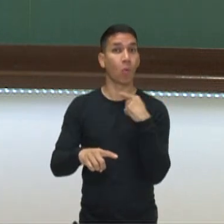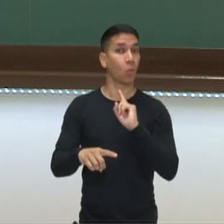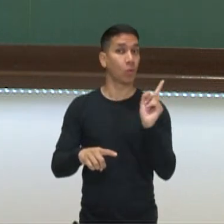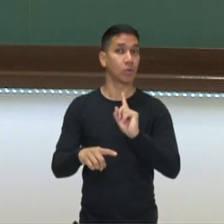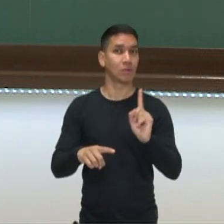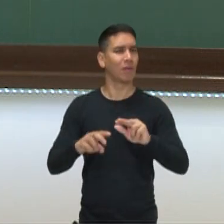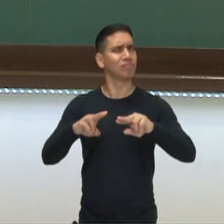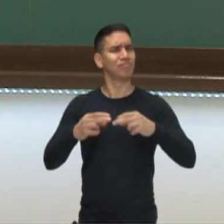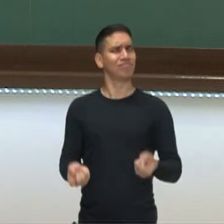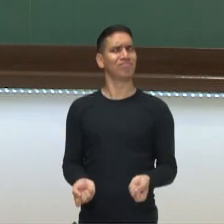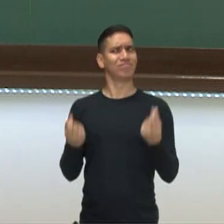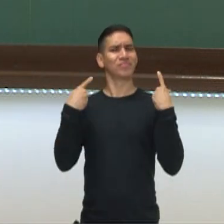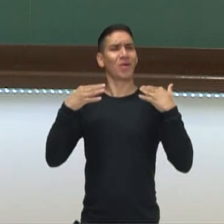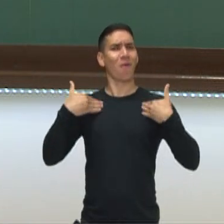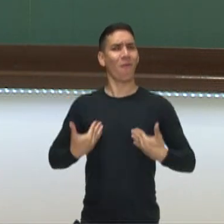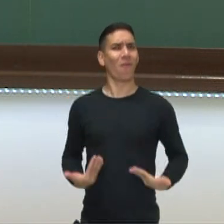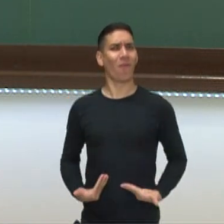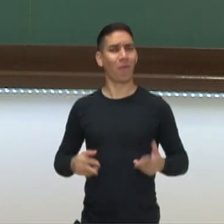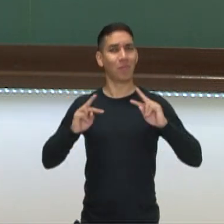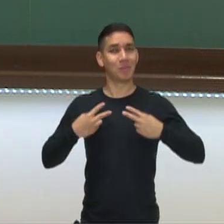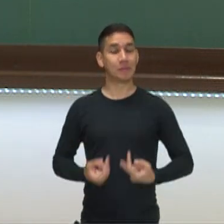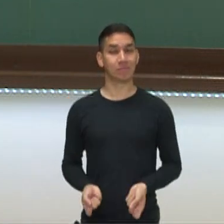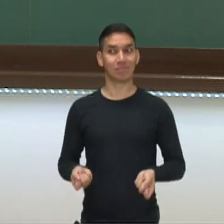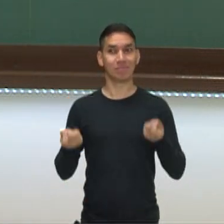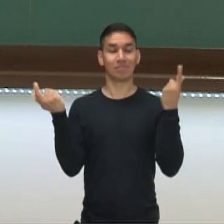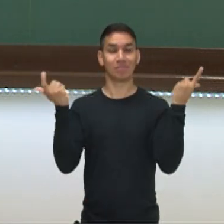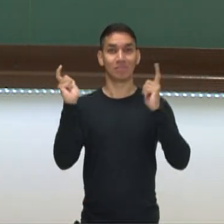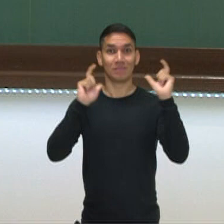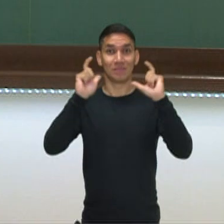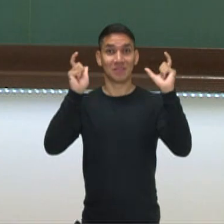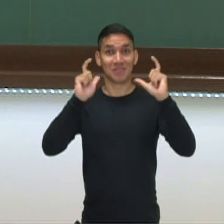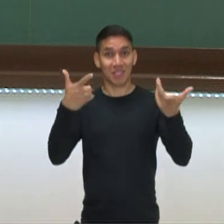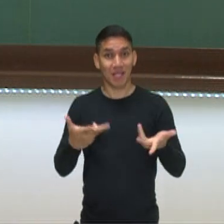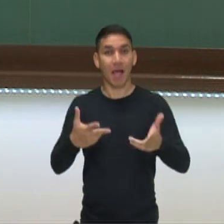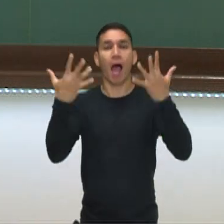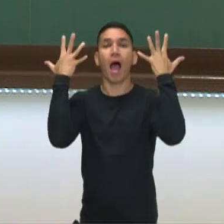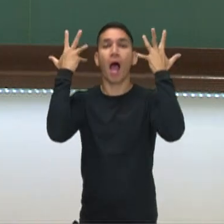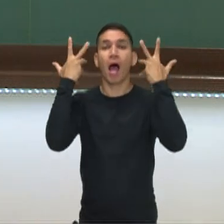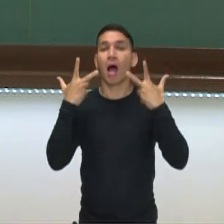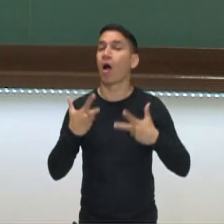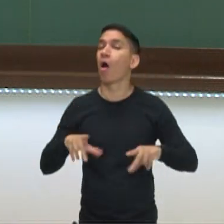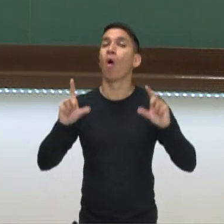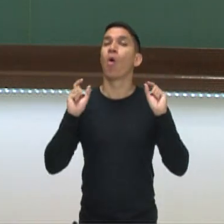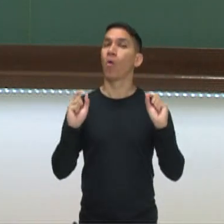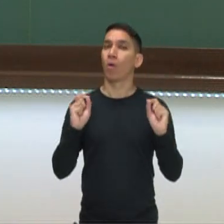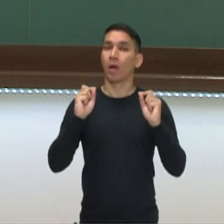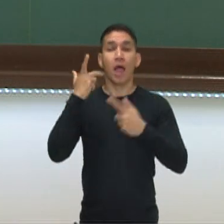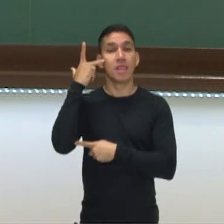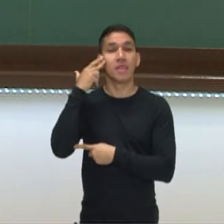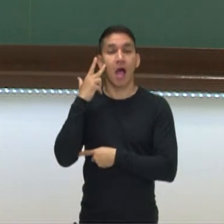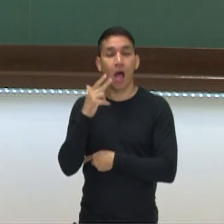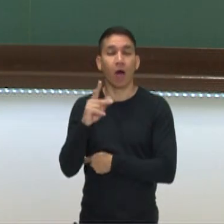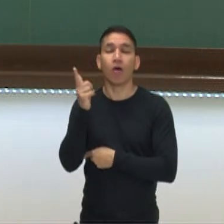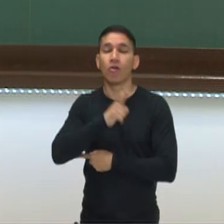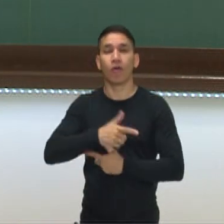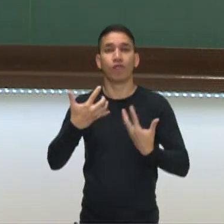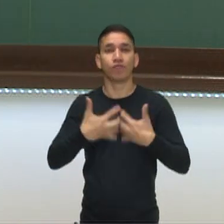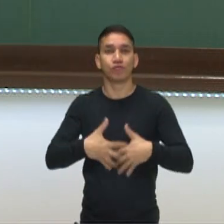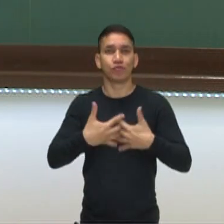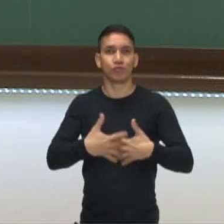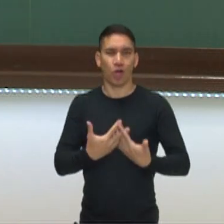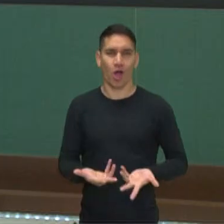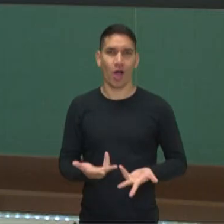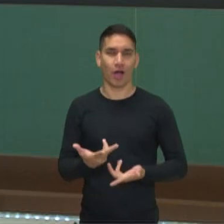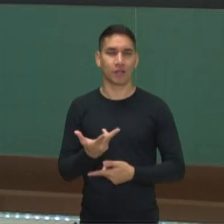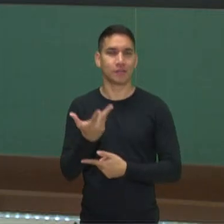o corpo humano é incrível, né? A natureza faz com que as coisas funcionem perfeitamente.